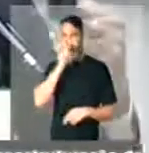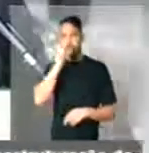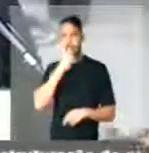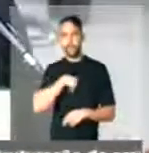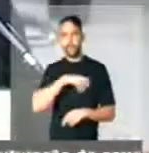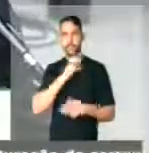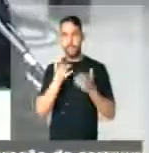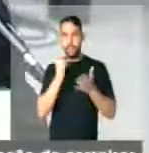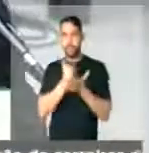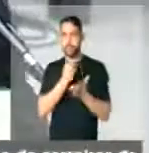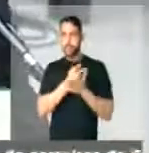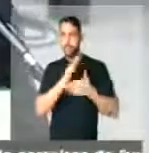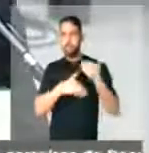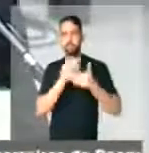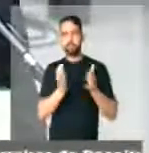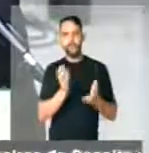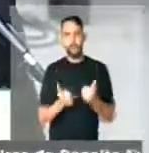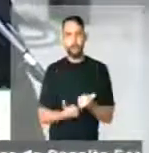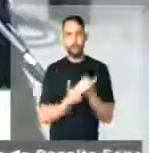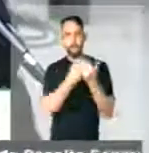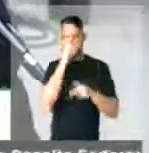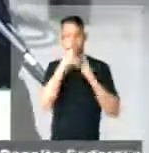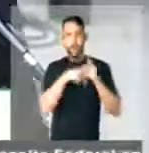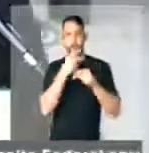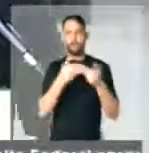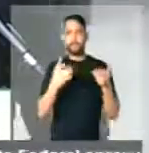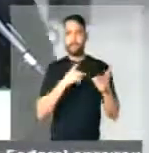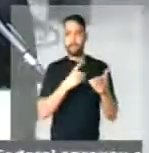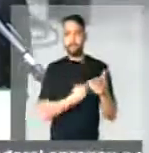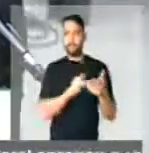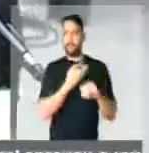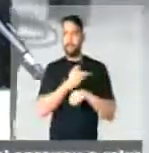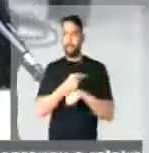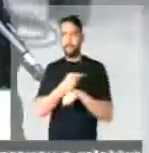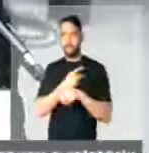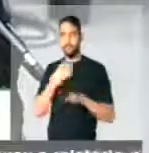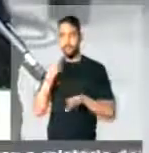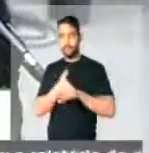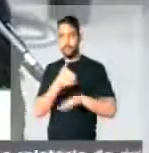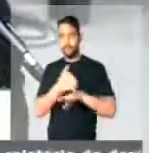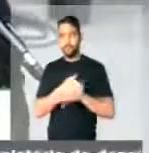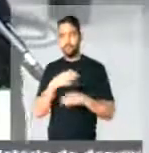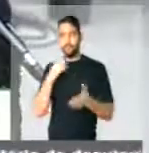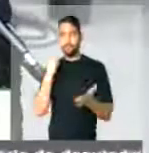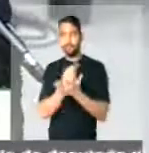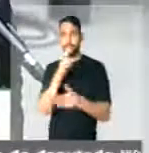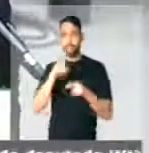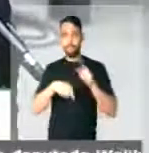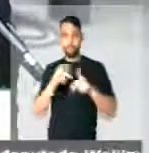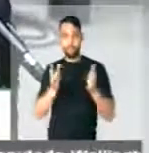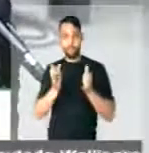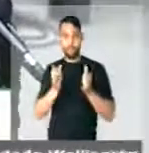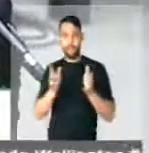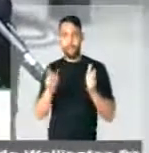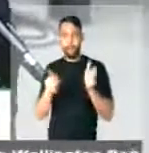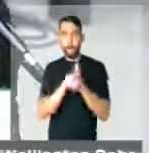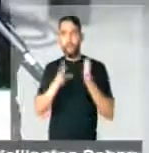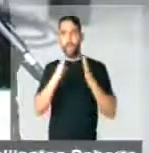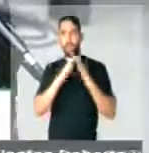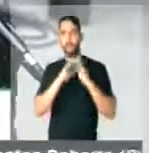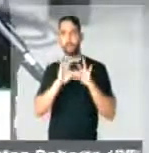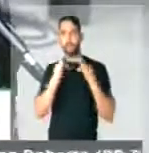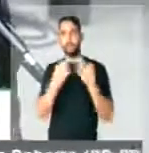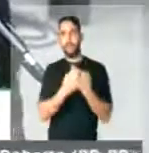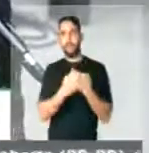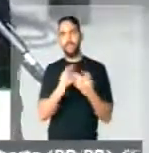ele continue atendendo essa classe da população que está buscando um acesso a ter aquele bem mais precioso, que é a casa da